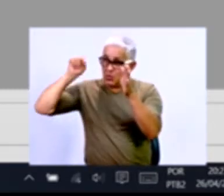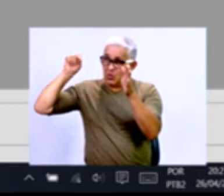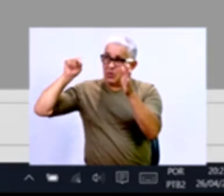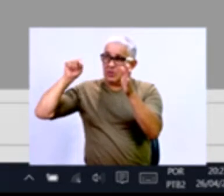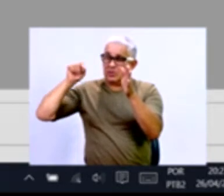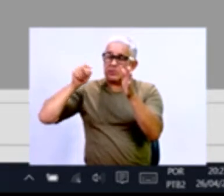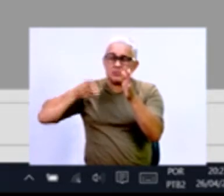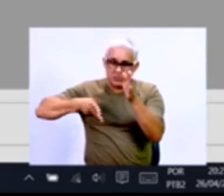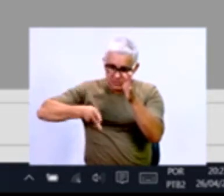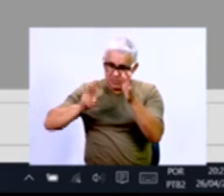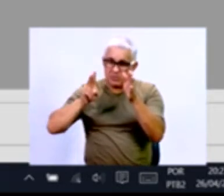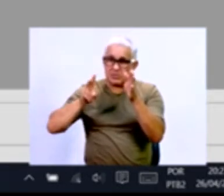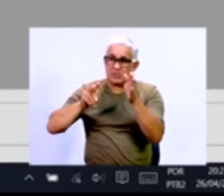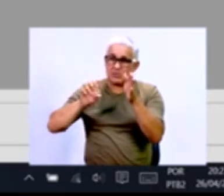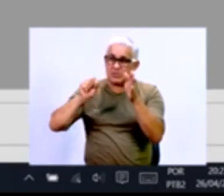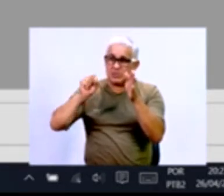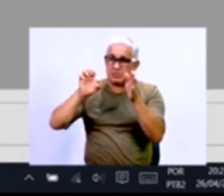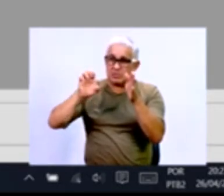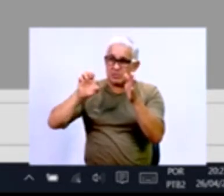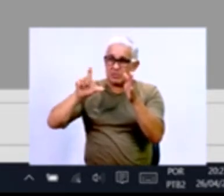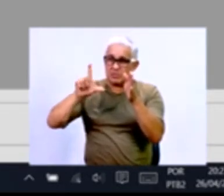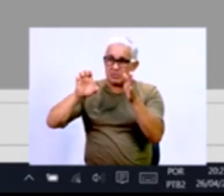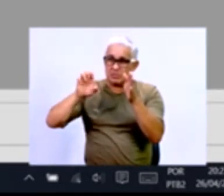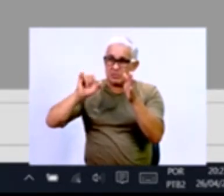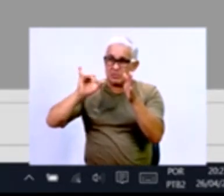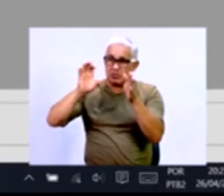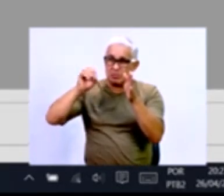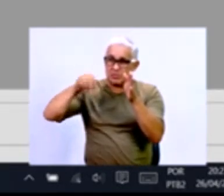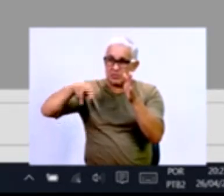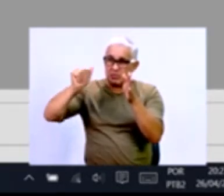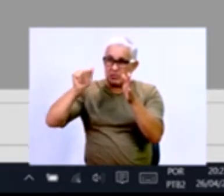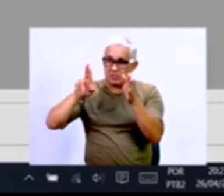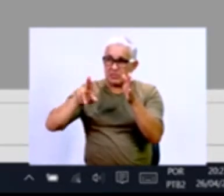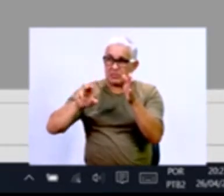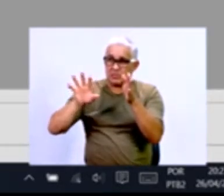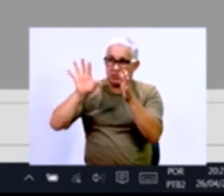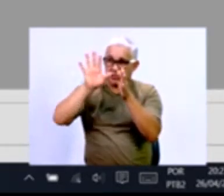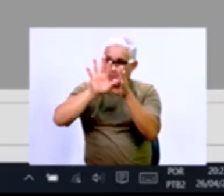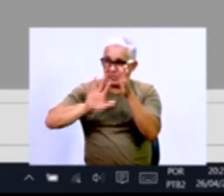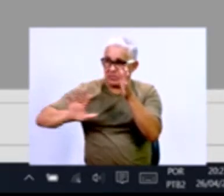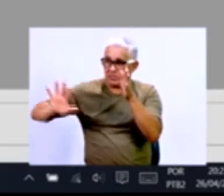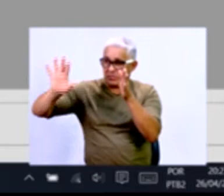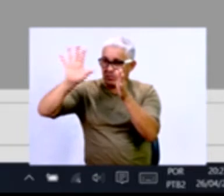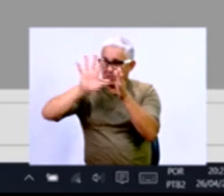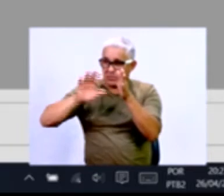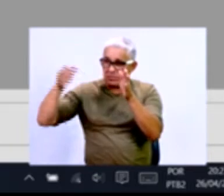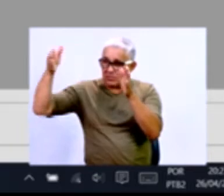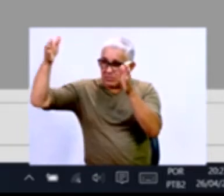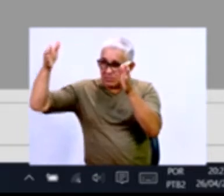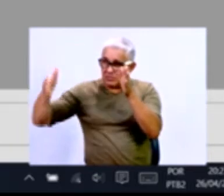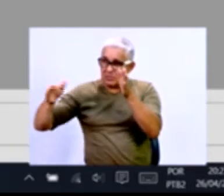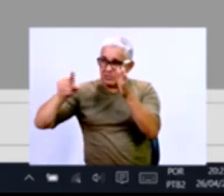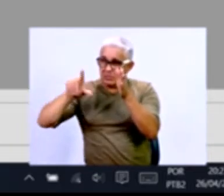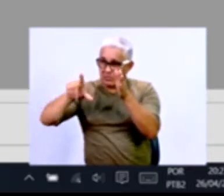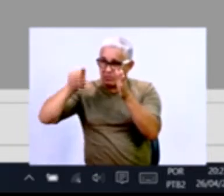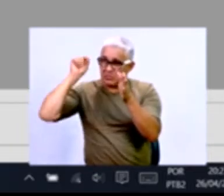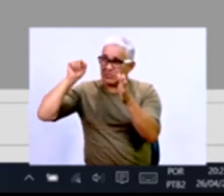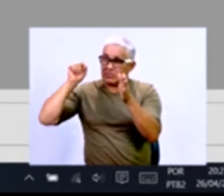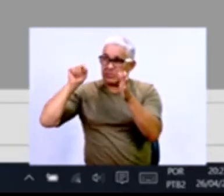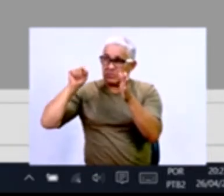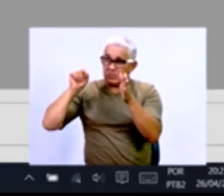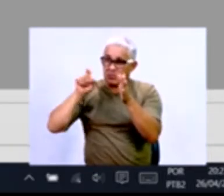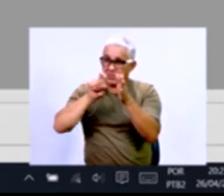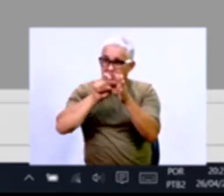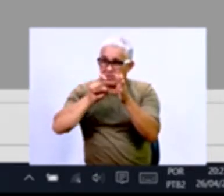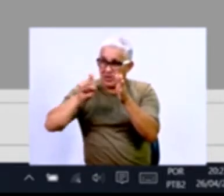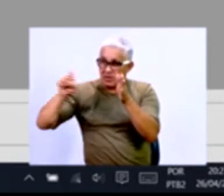para selecionar, eu vou usar essa área aqui, onde aparecem as ondas. E vou selecionar arrastando o